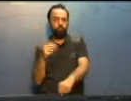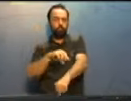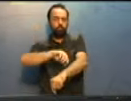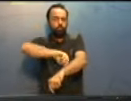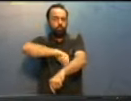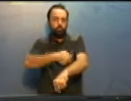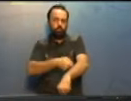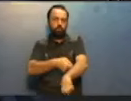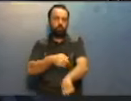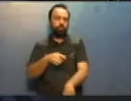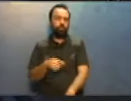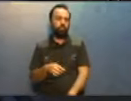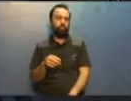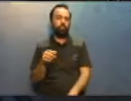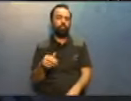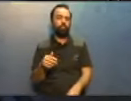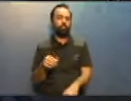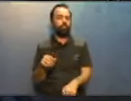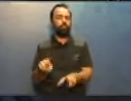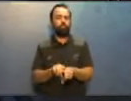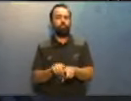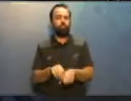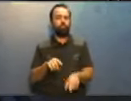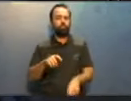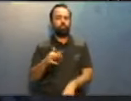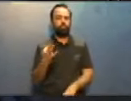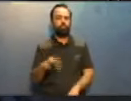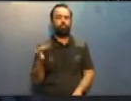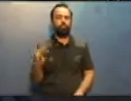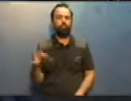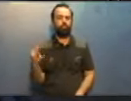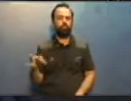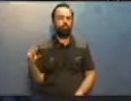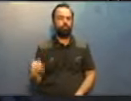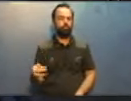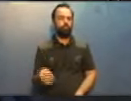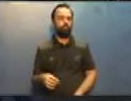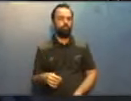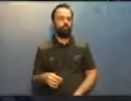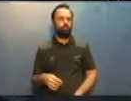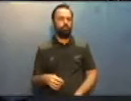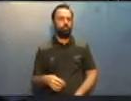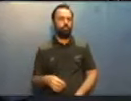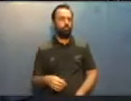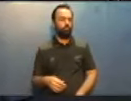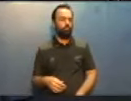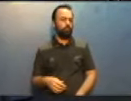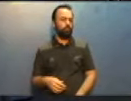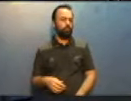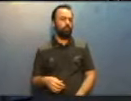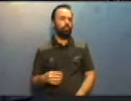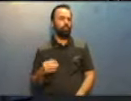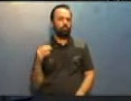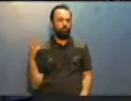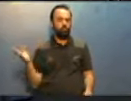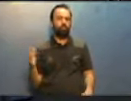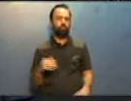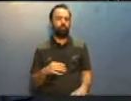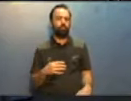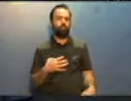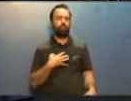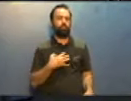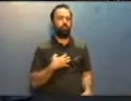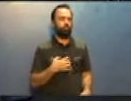os estímulos dolorosos, quando, por exemplo, batemos o braço em algum lugar ou quando arranhamos o nosso braço. O sentido do tato é um dos outros